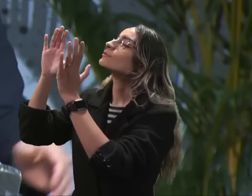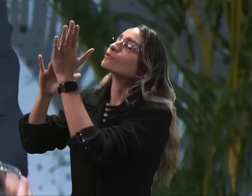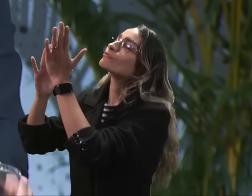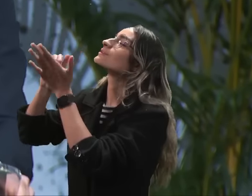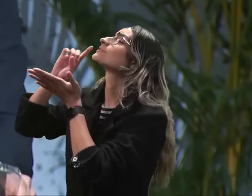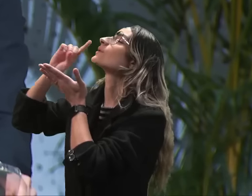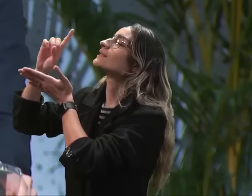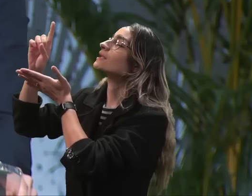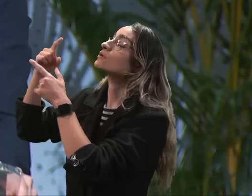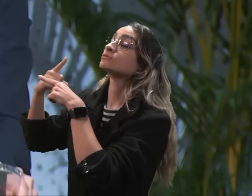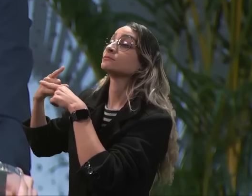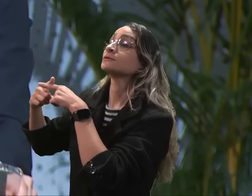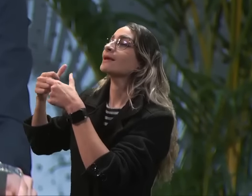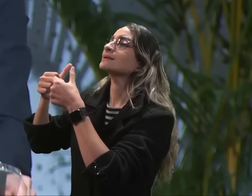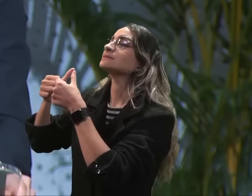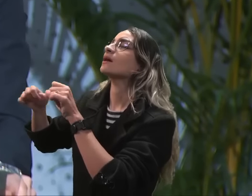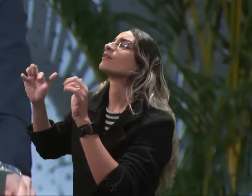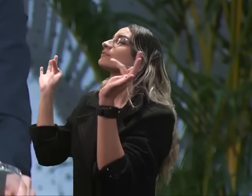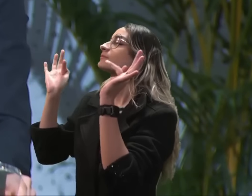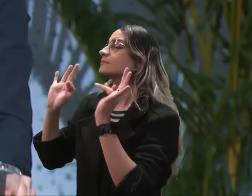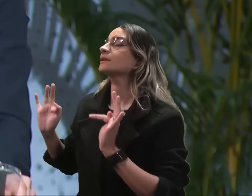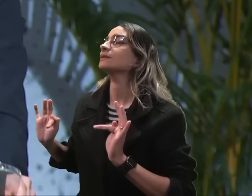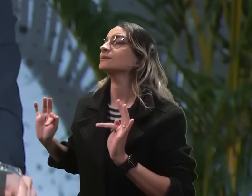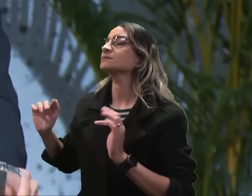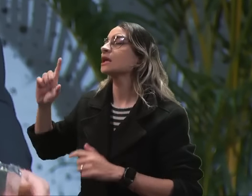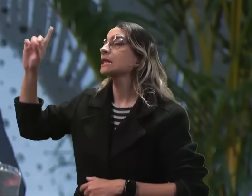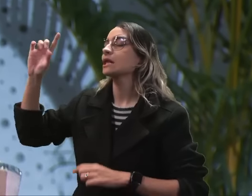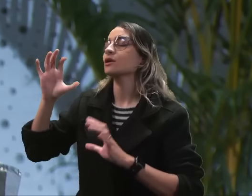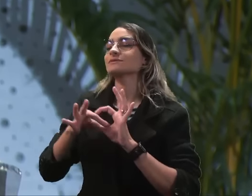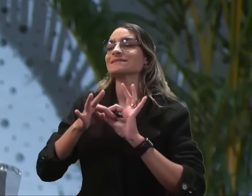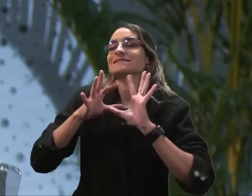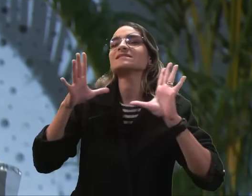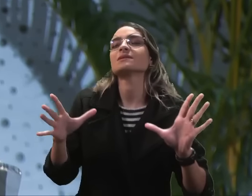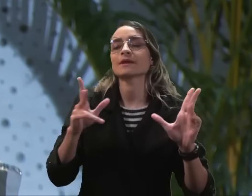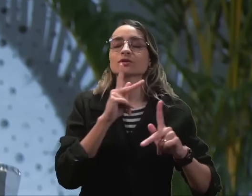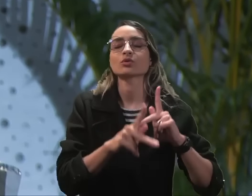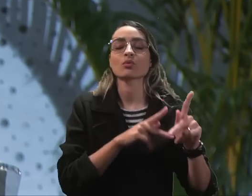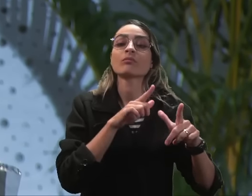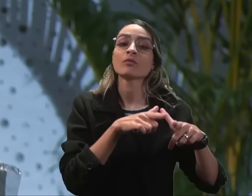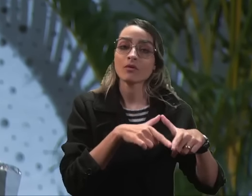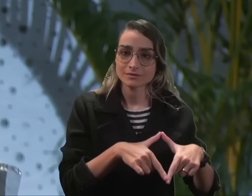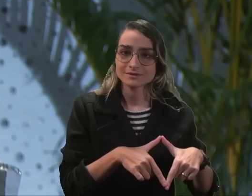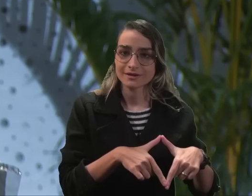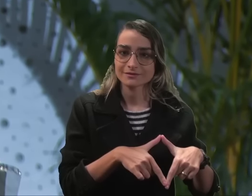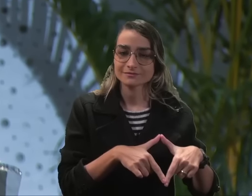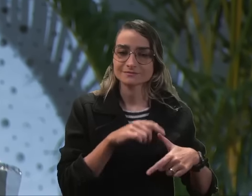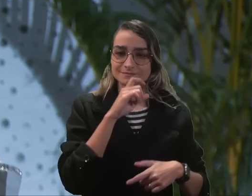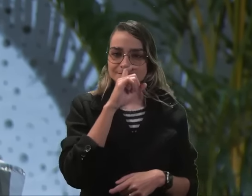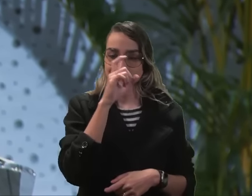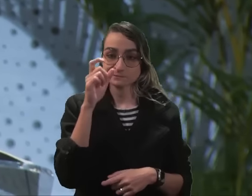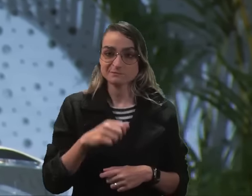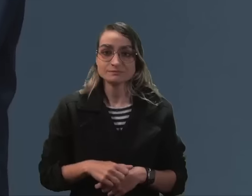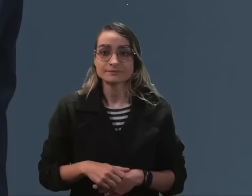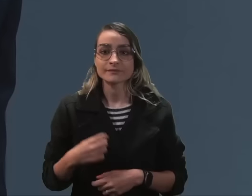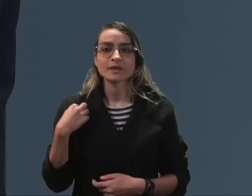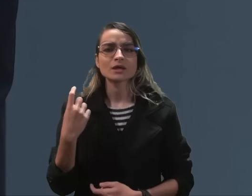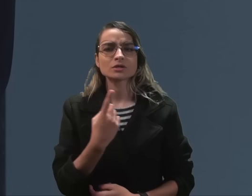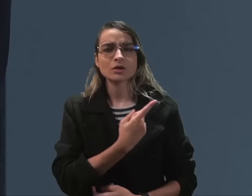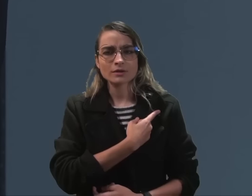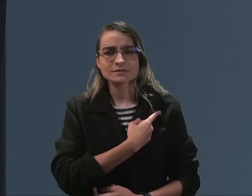com o antigo Israel no entanto nós veremos que Deus tem uma